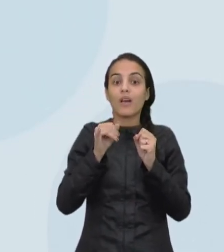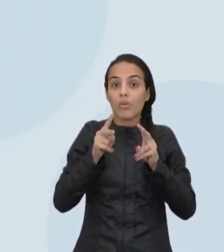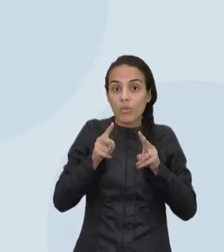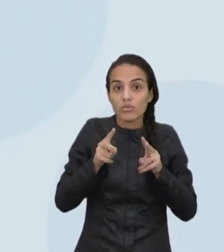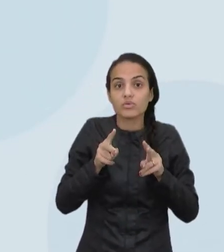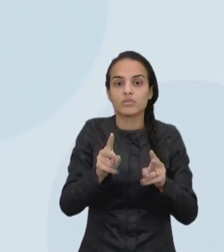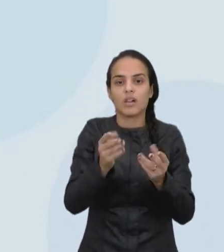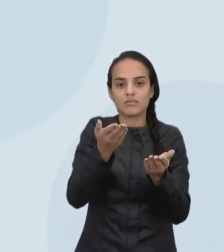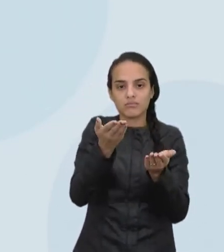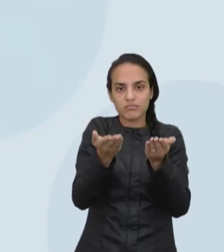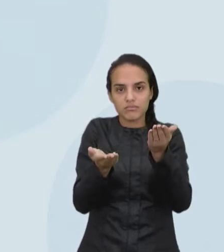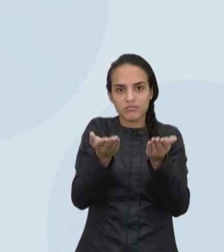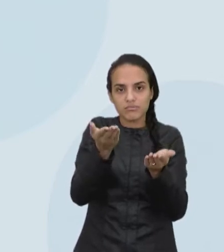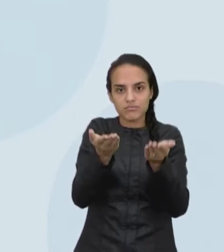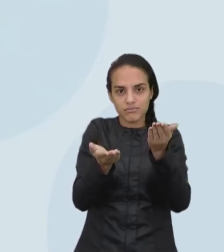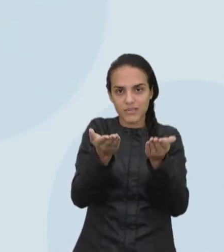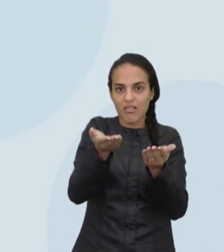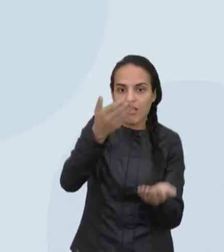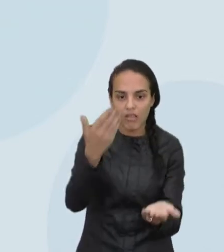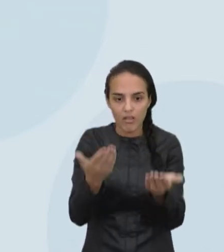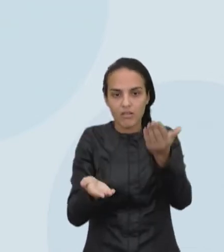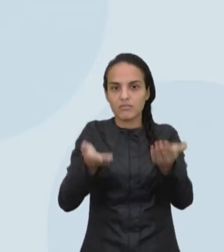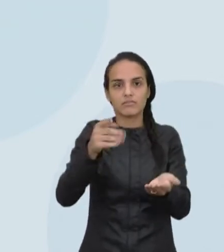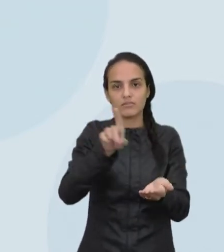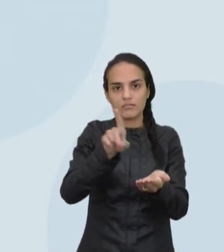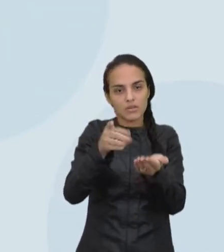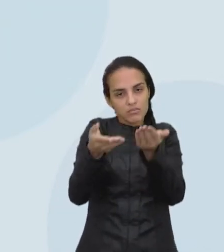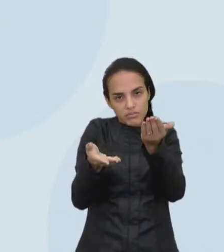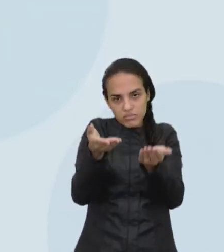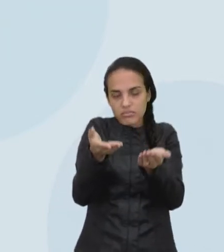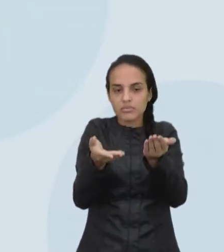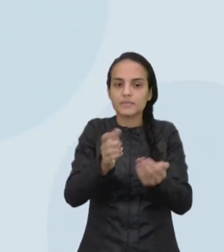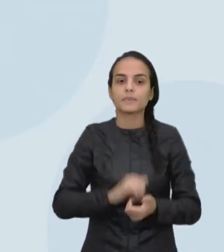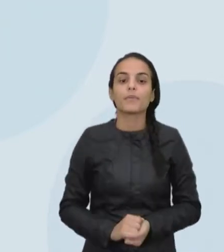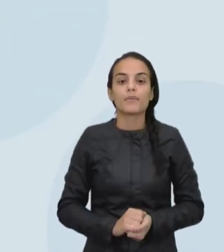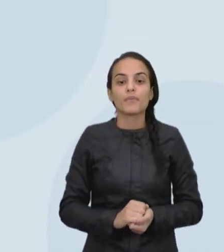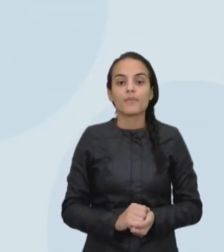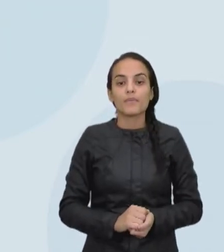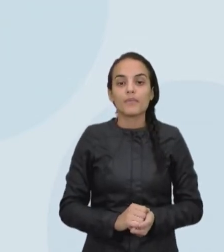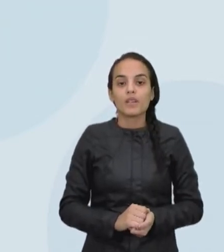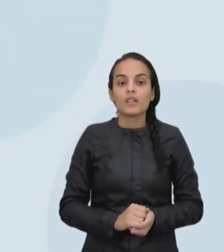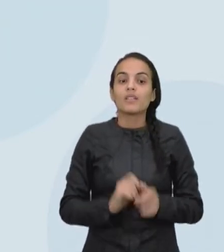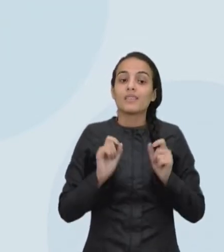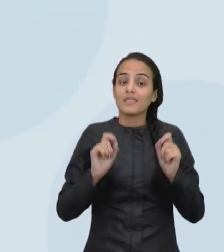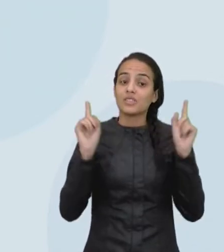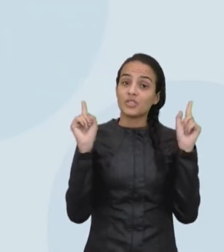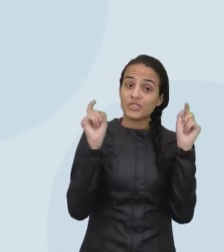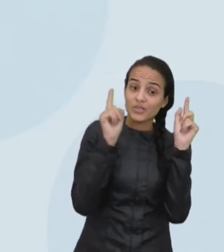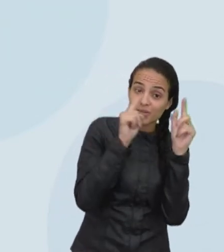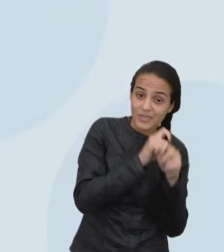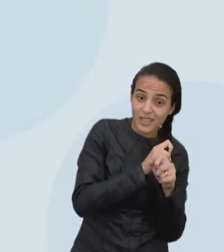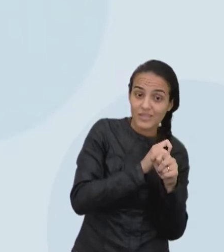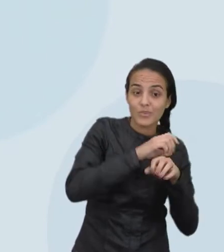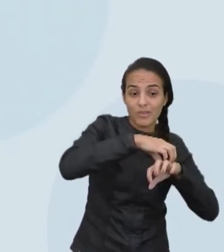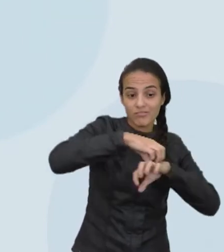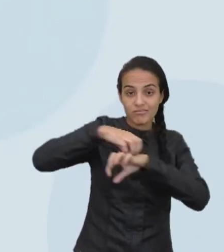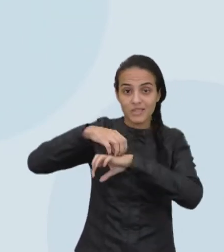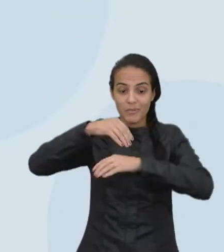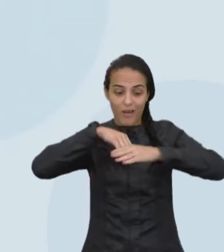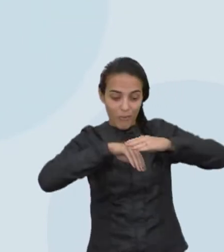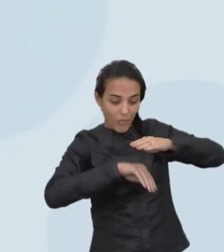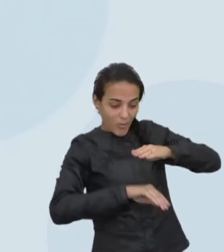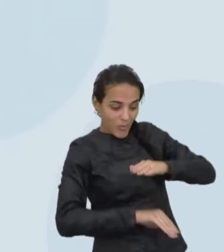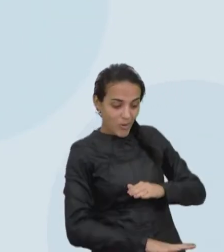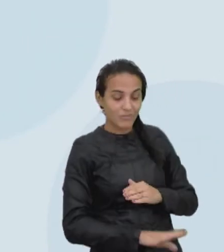esses problemas que a gente pode causar. Então, uma das desvantagens aí dificuldade para transportar e para armazenar. Então,